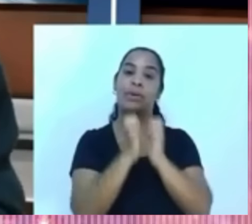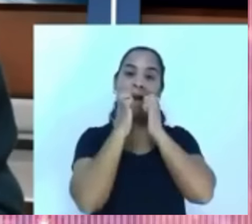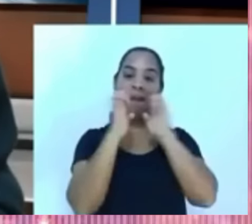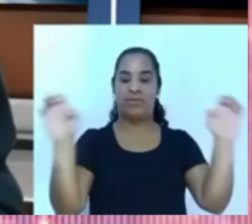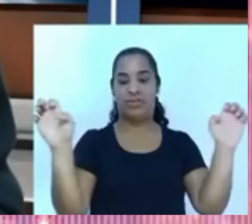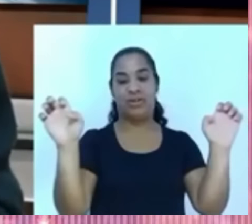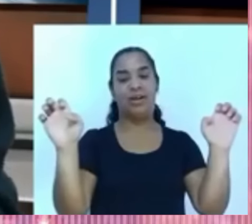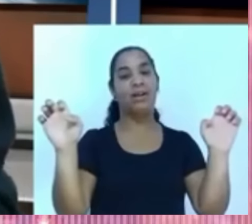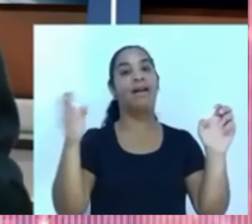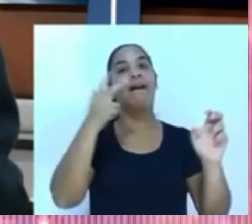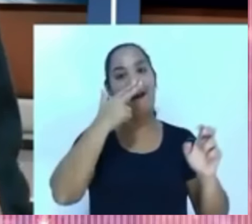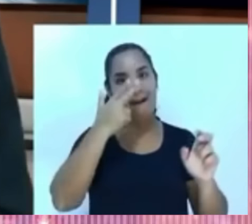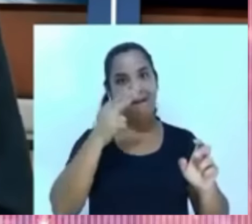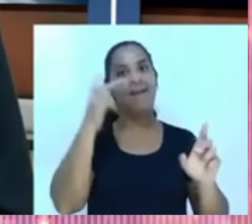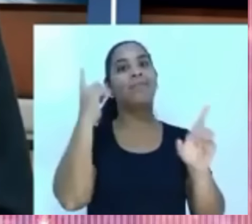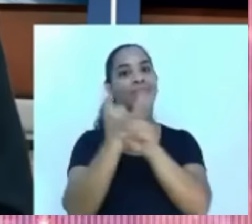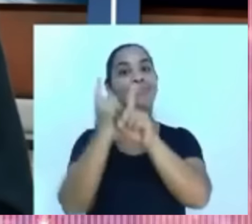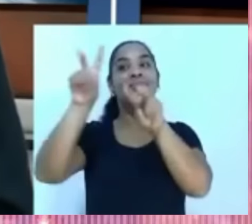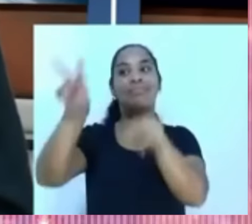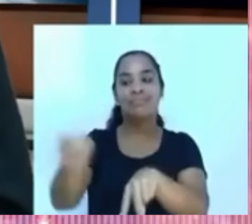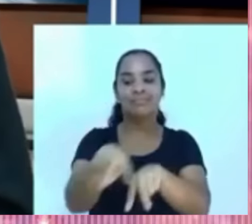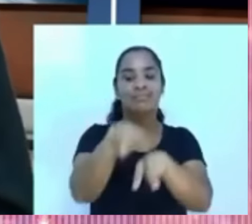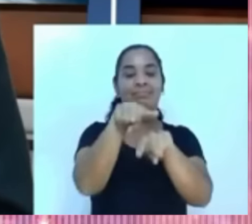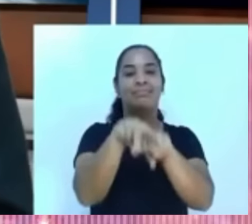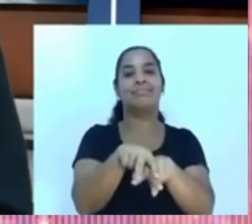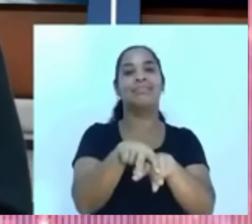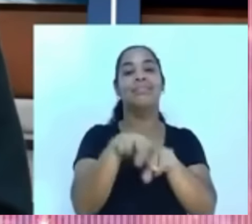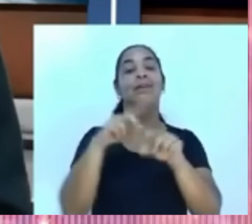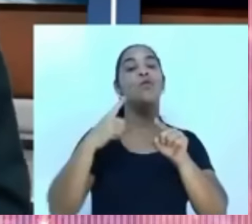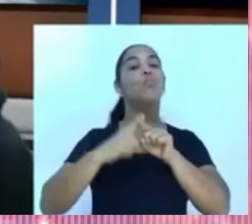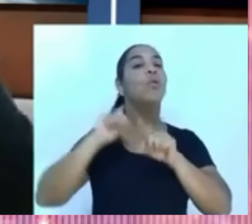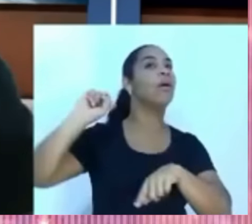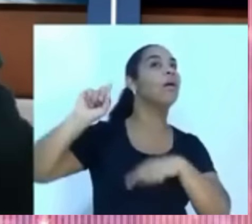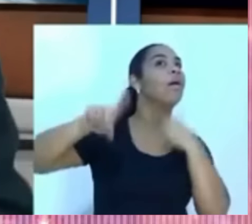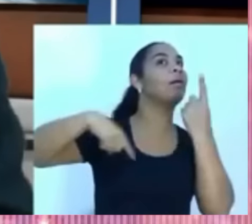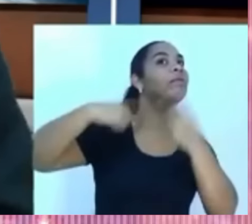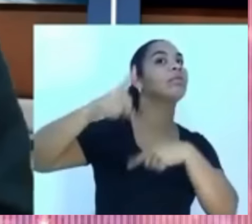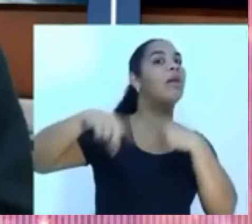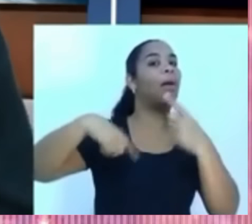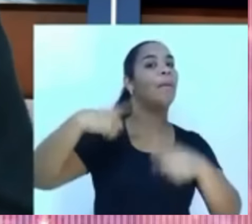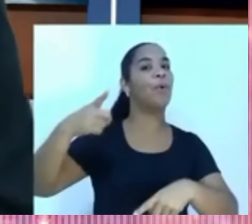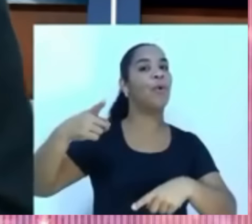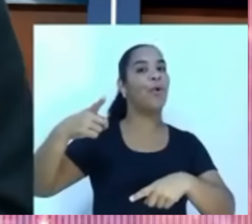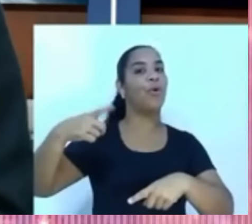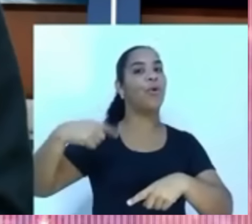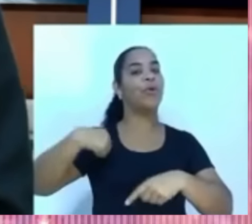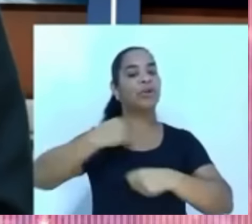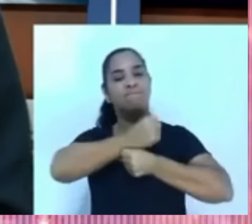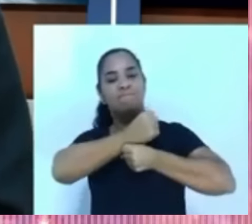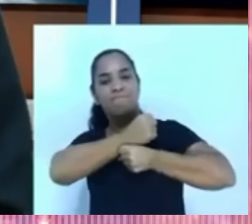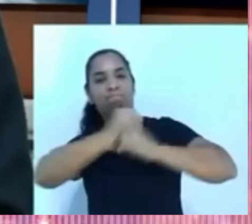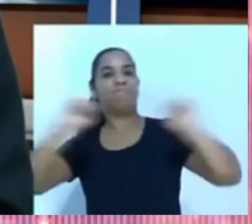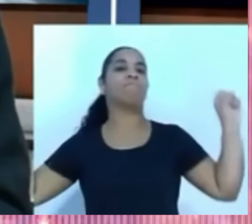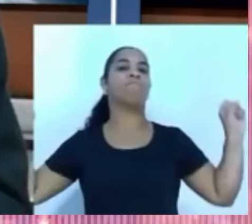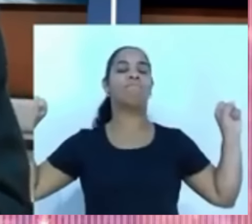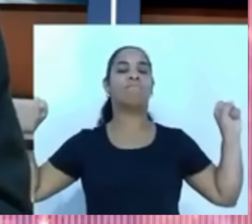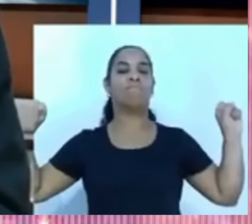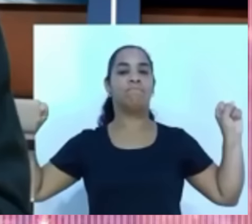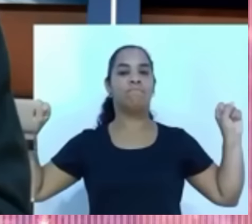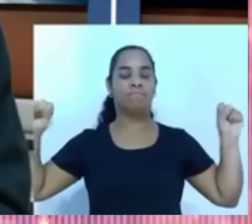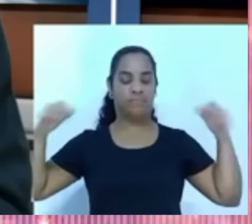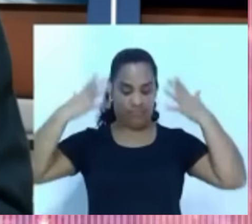reencarnacionista fascinante porque mais tarde quando ele rompe a indumentaria De